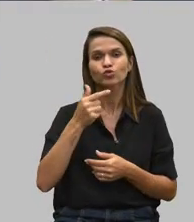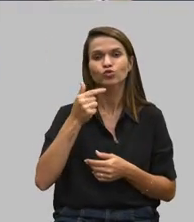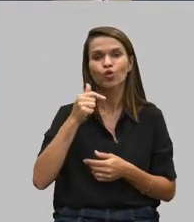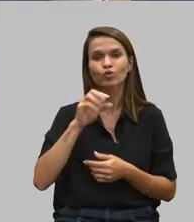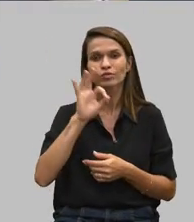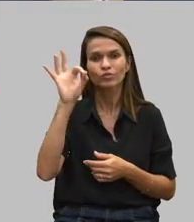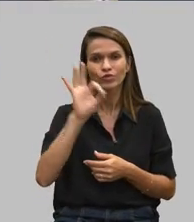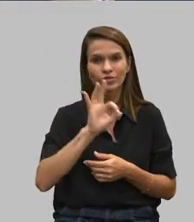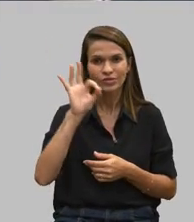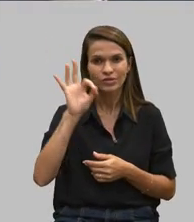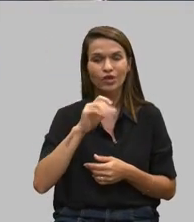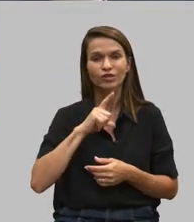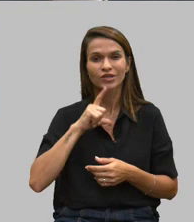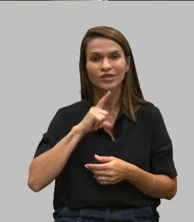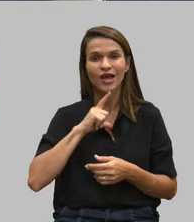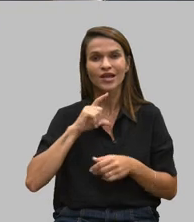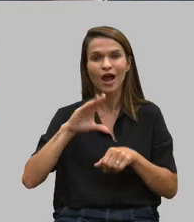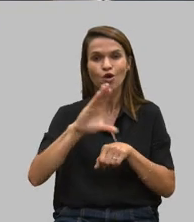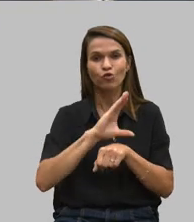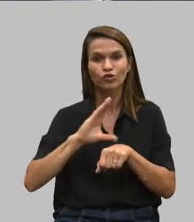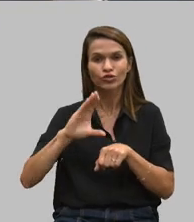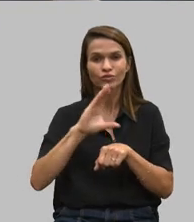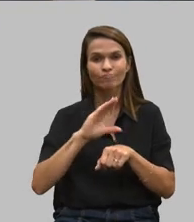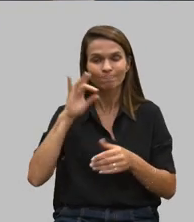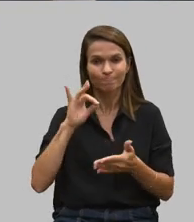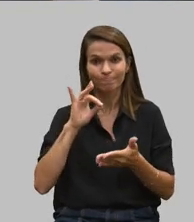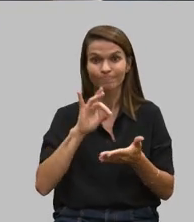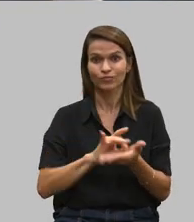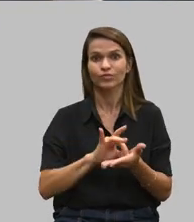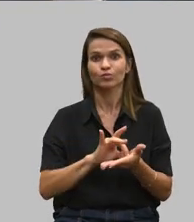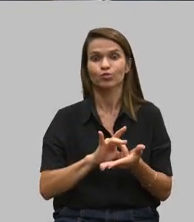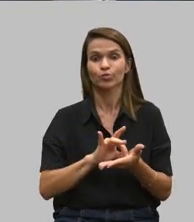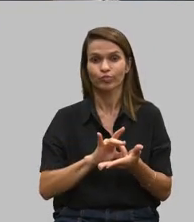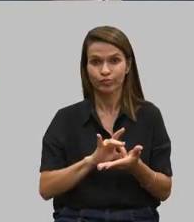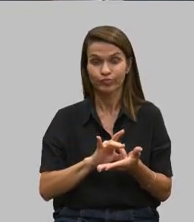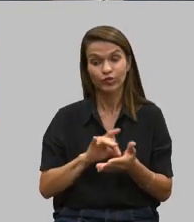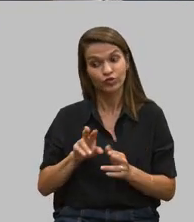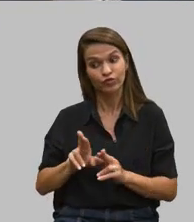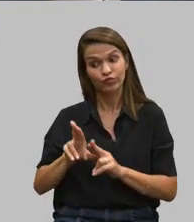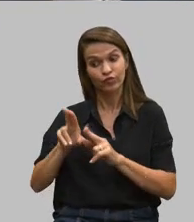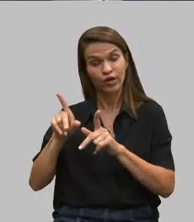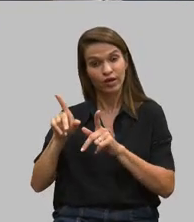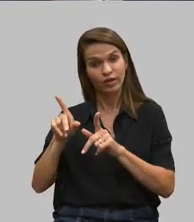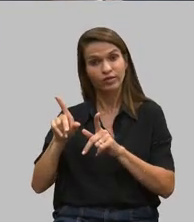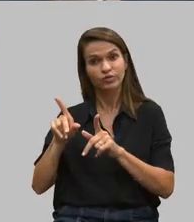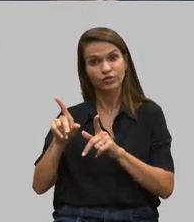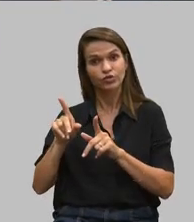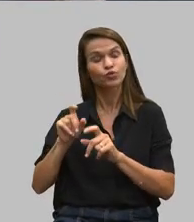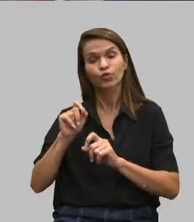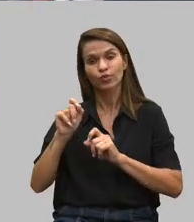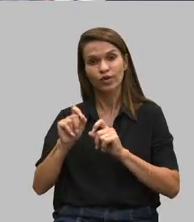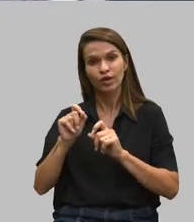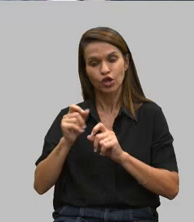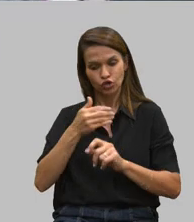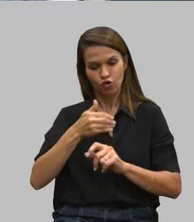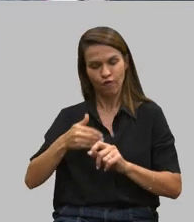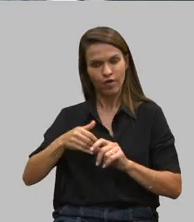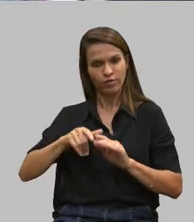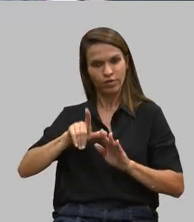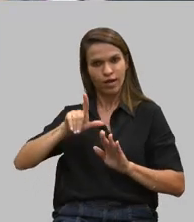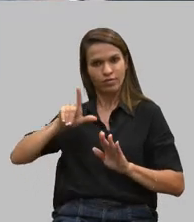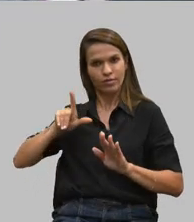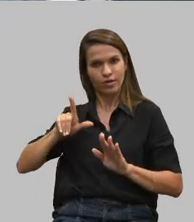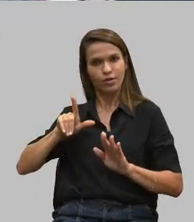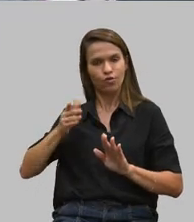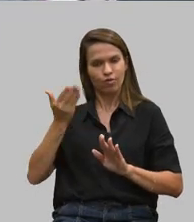previstos na Constituição efetivamente diferente por exemplo de governos anteriores principalmente